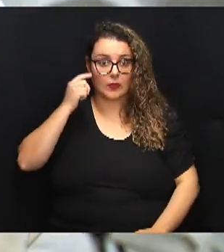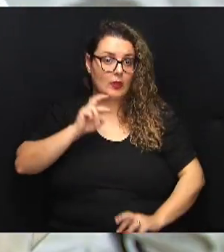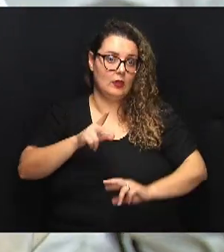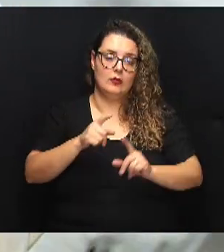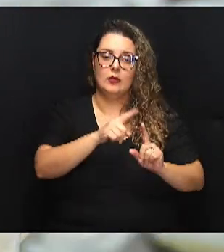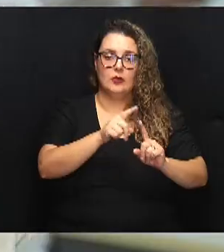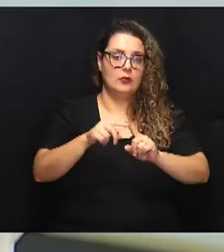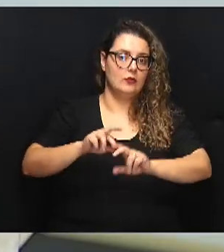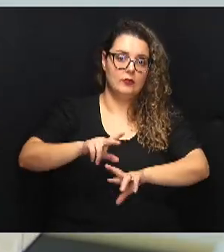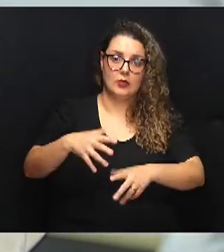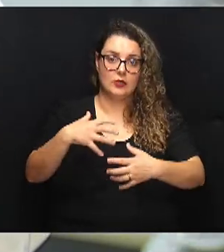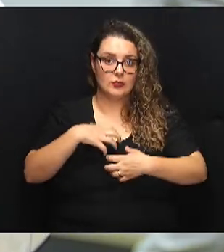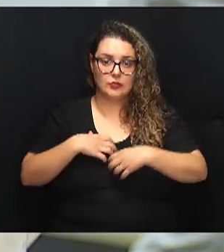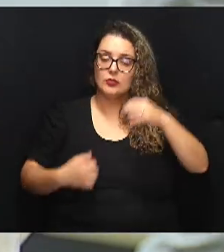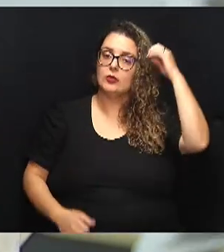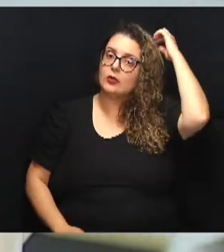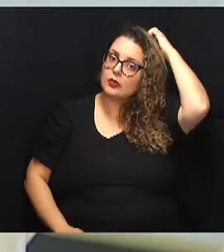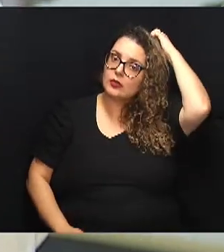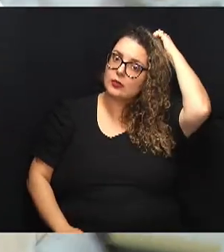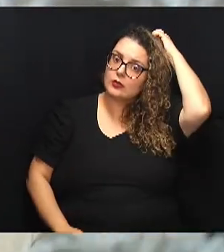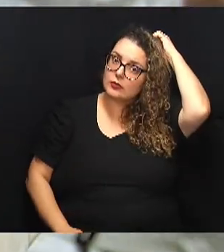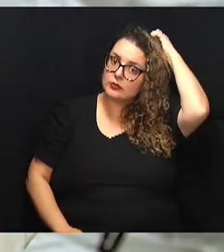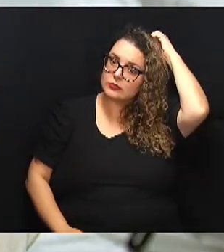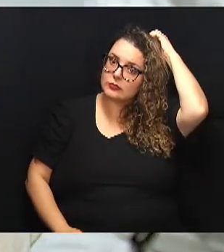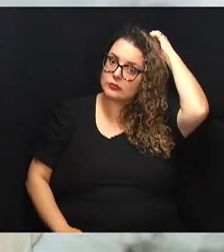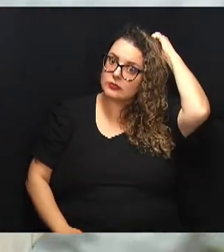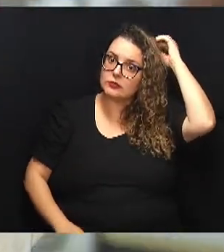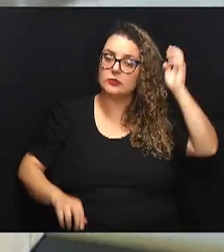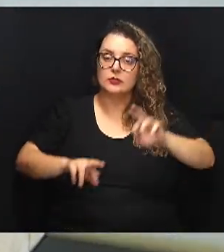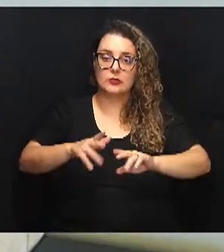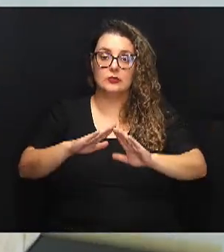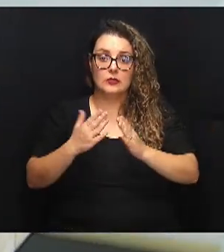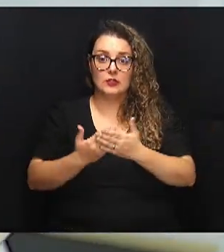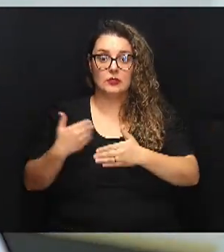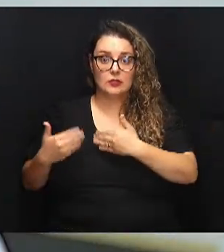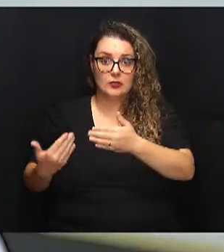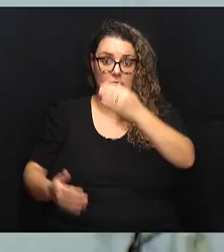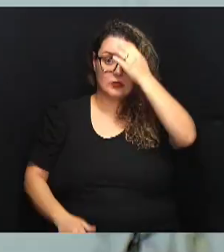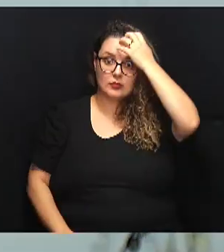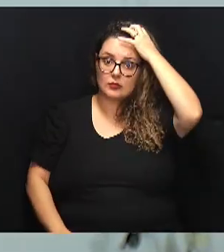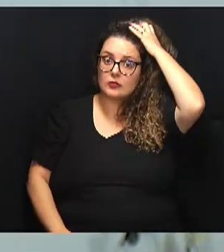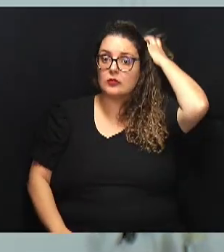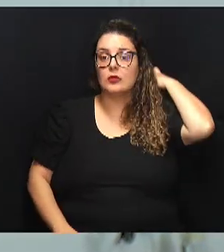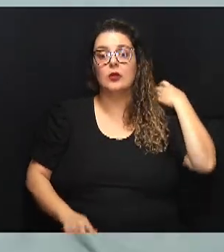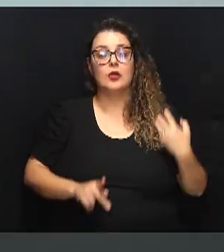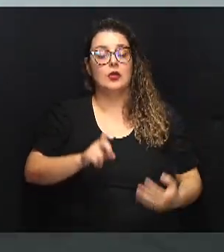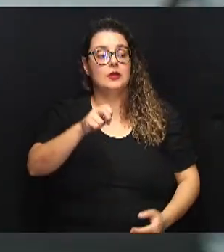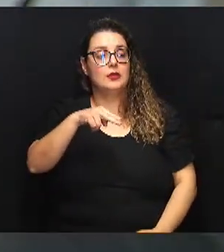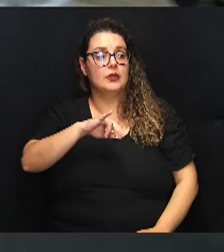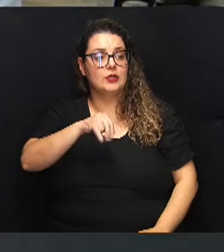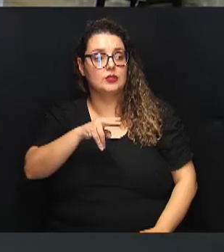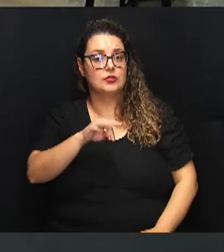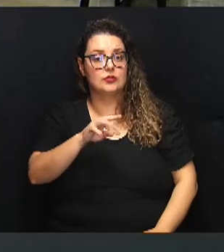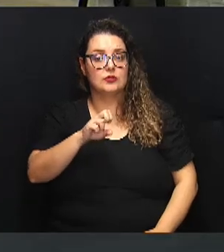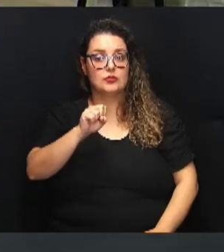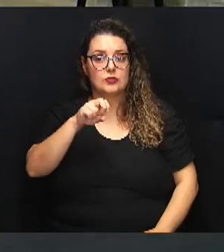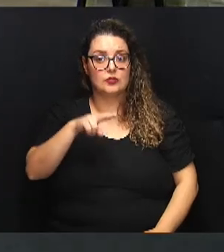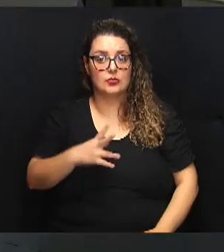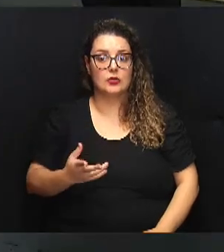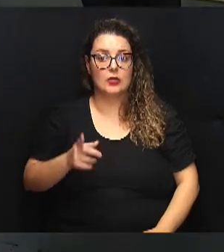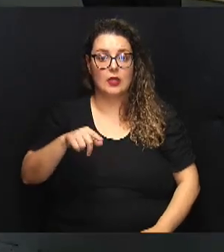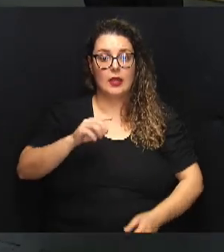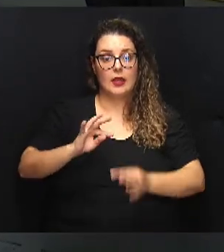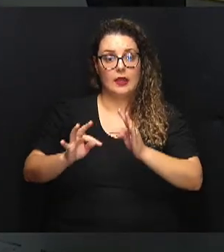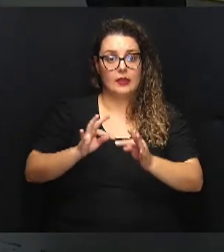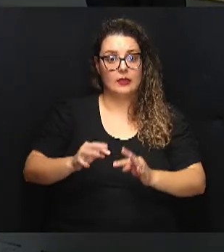várias formas, tem várias escolas e assim por diante. Kenjutsu significa na tradução literal a técnica das espadas,